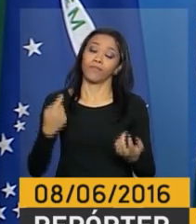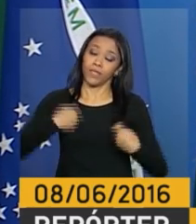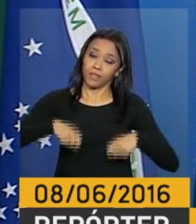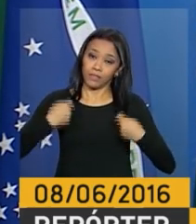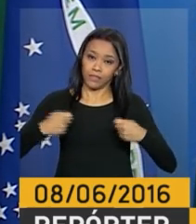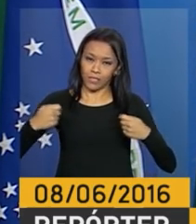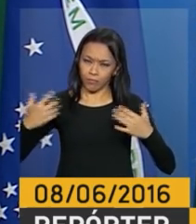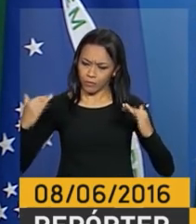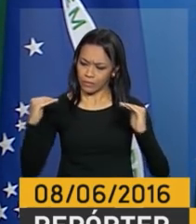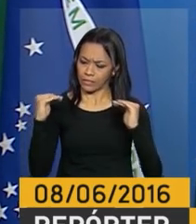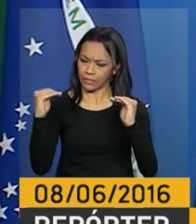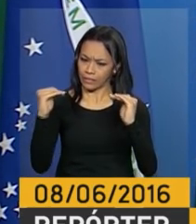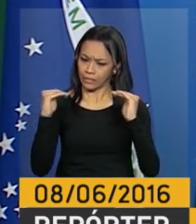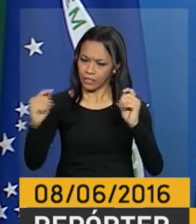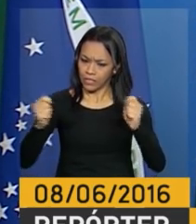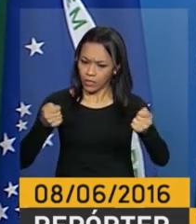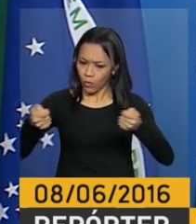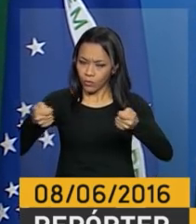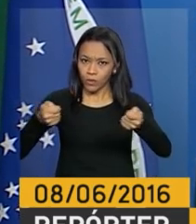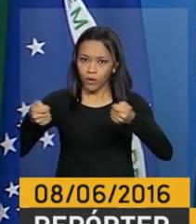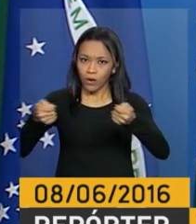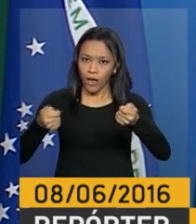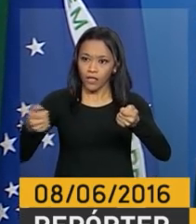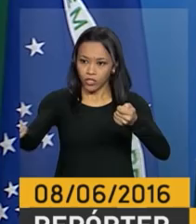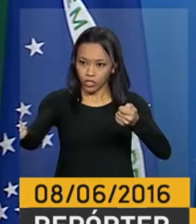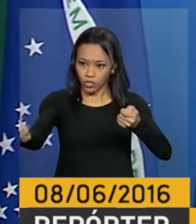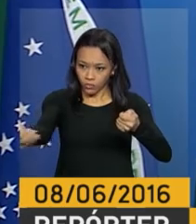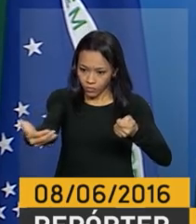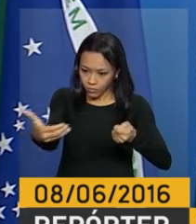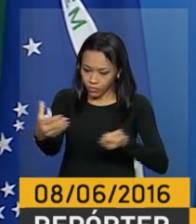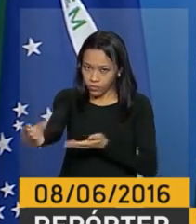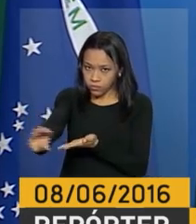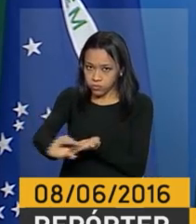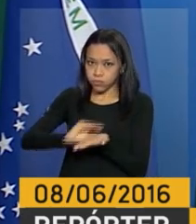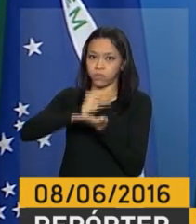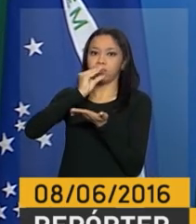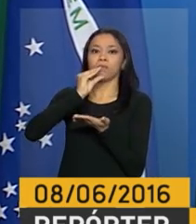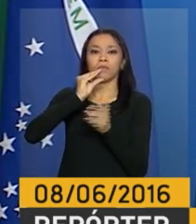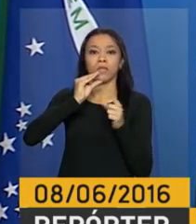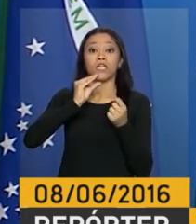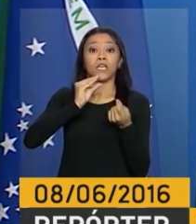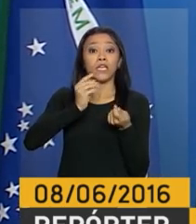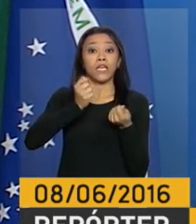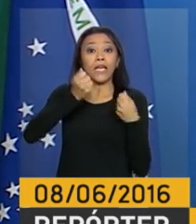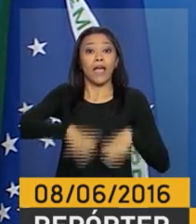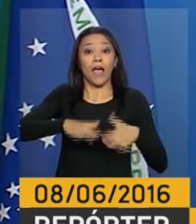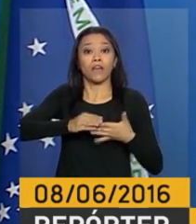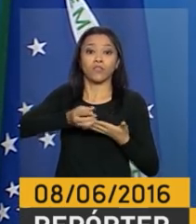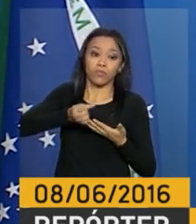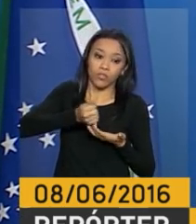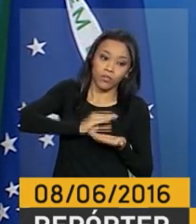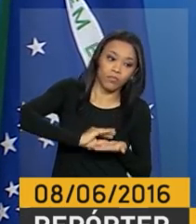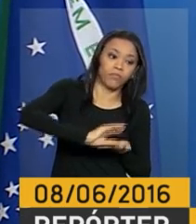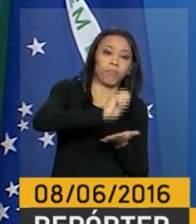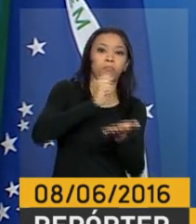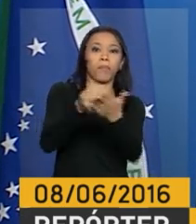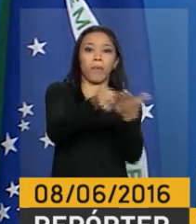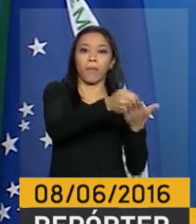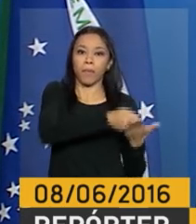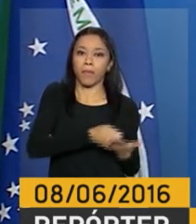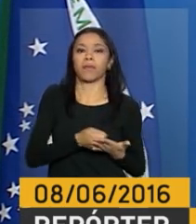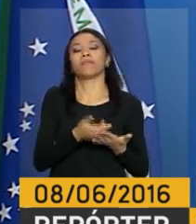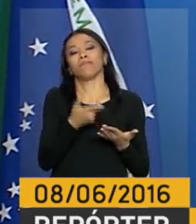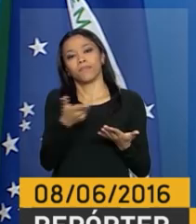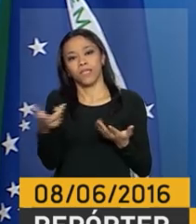equação paritária entre a receita e a despesa por isso que a limitação de